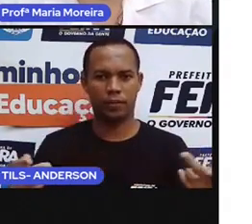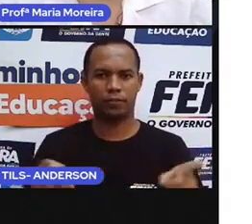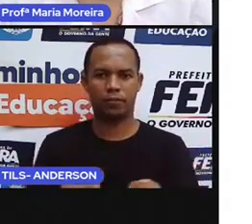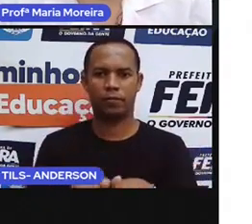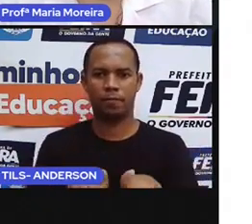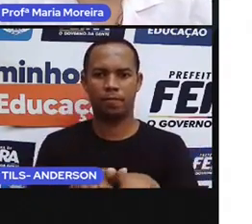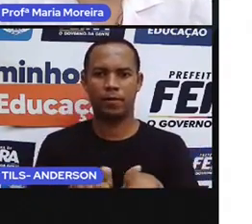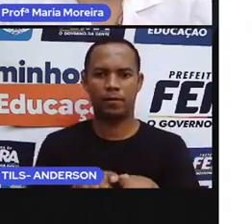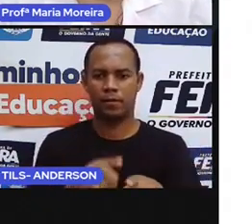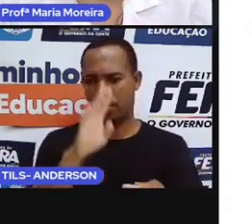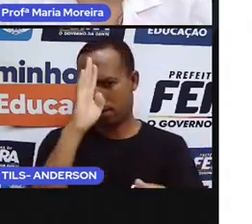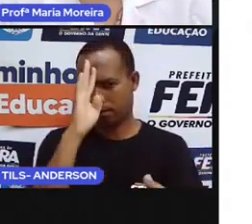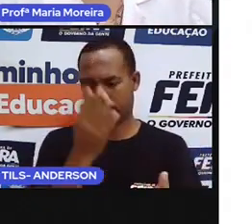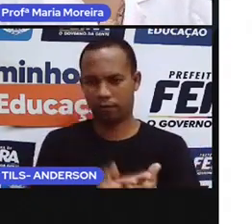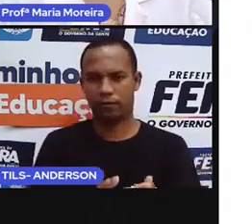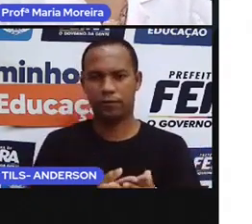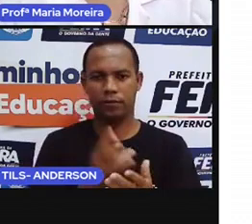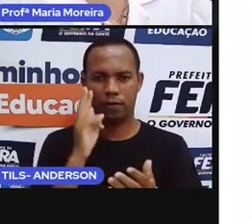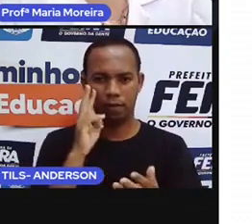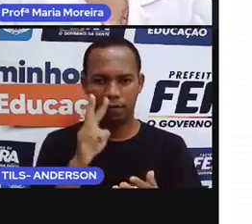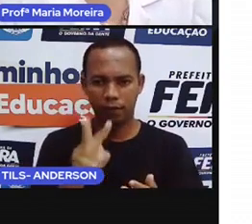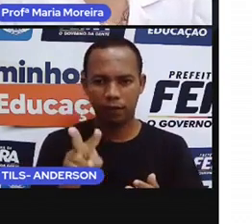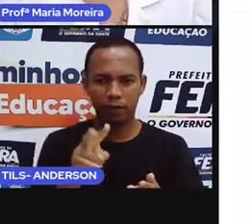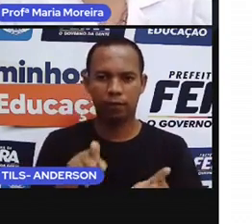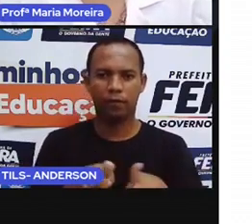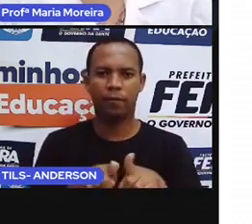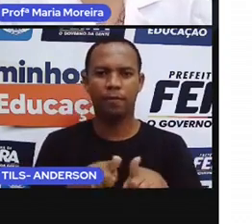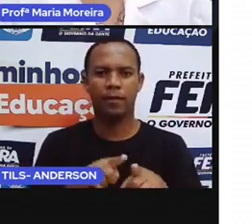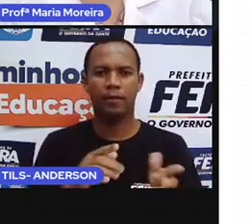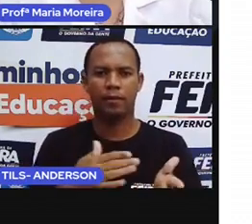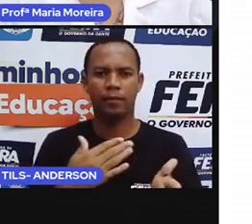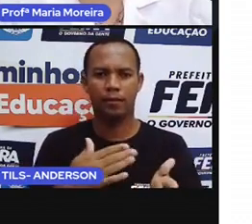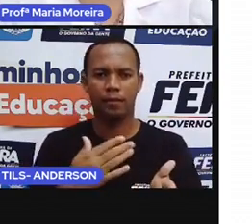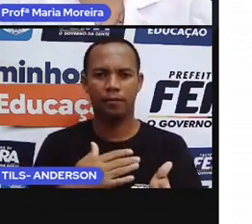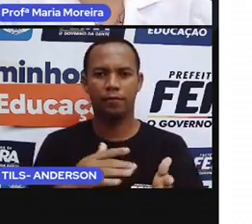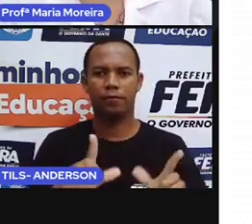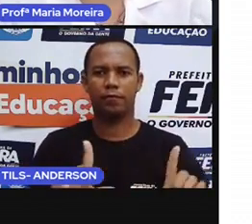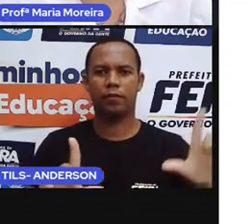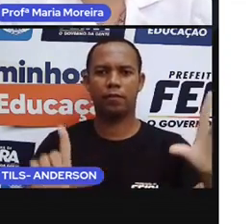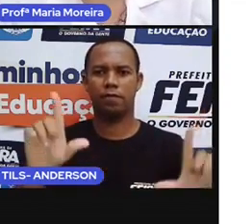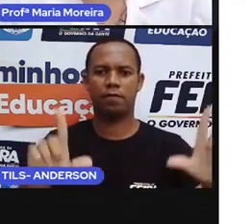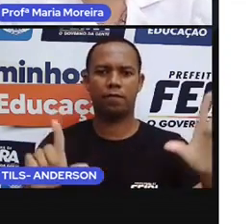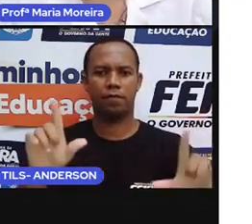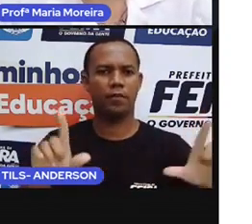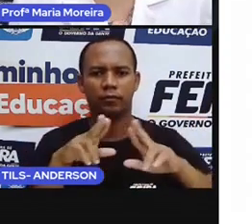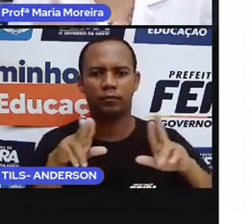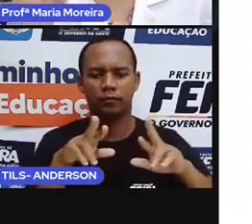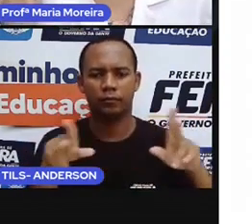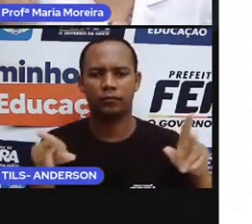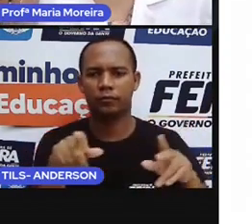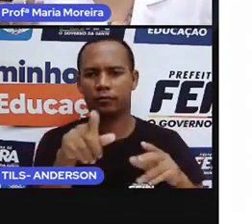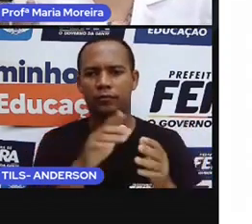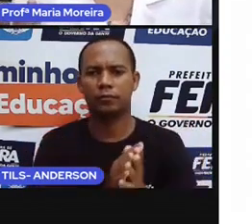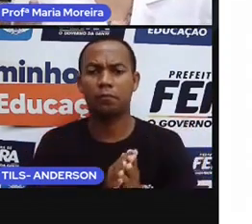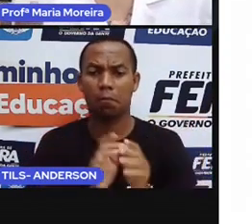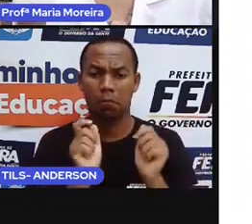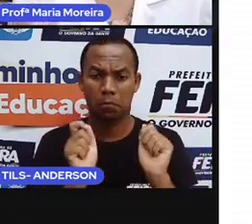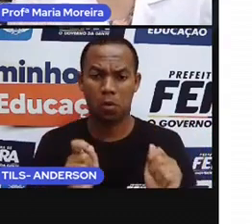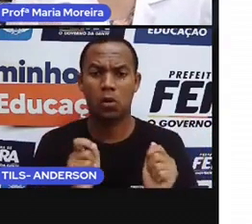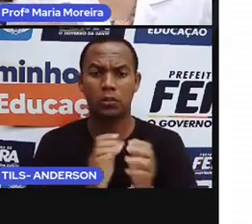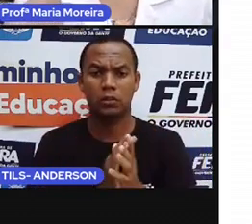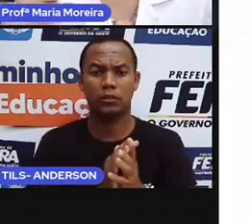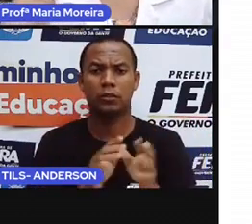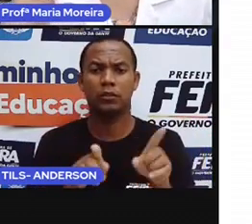inclusive acredito que vocês já tenham visto, né? Em livros, na TV ou na própria internet. Podem, inclusive,